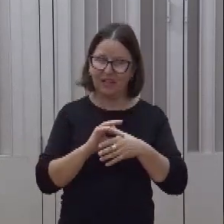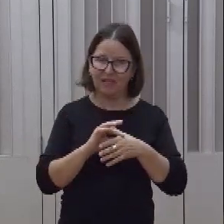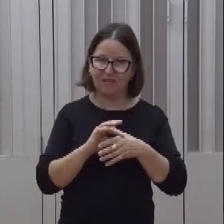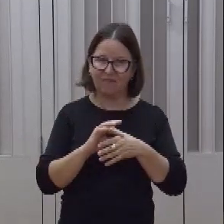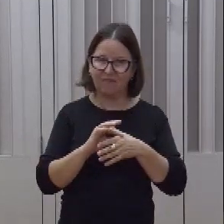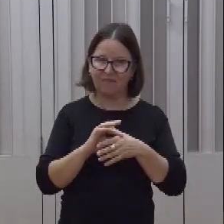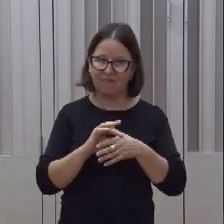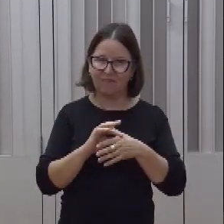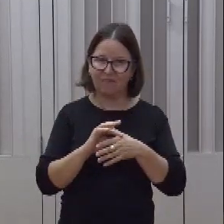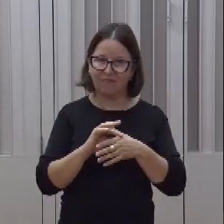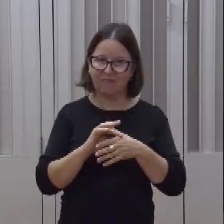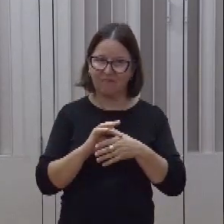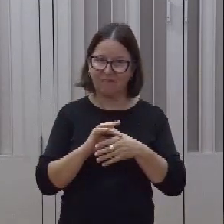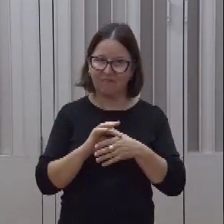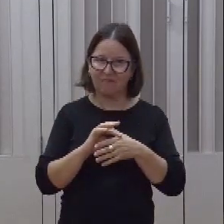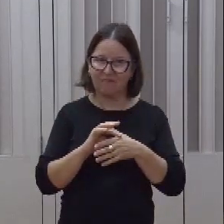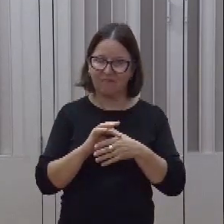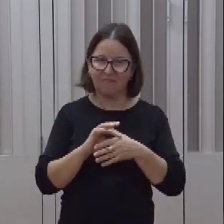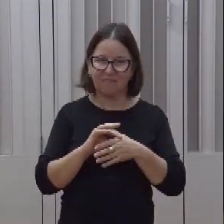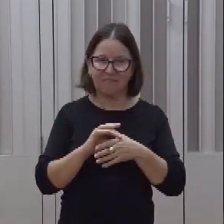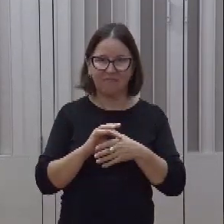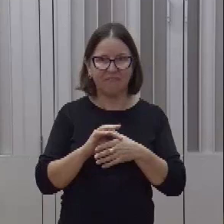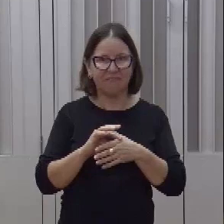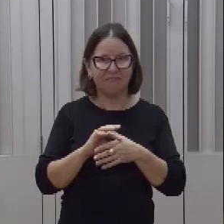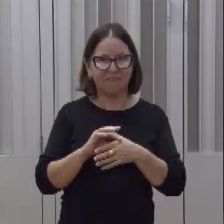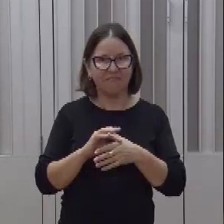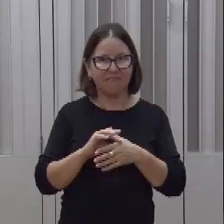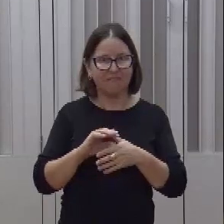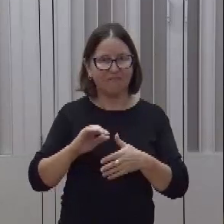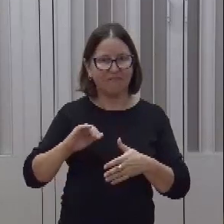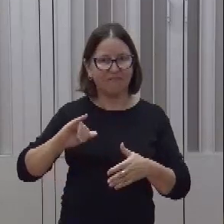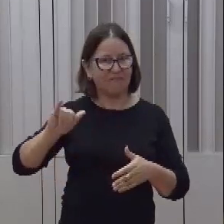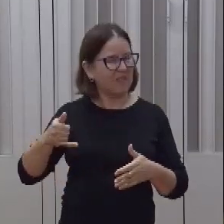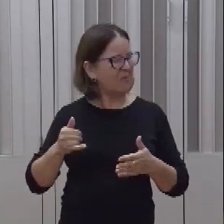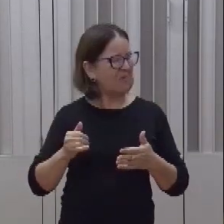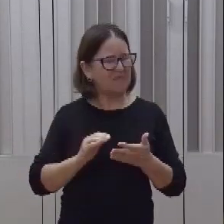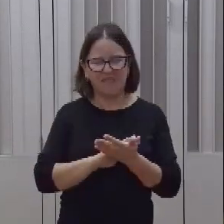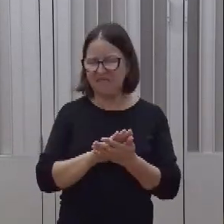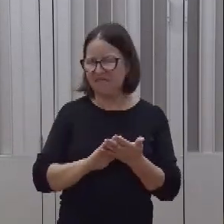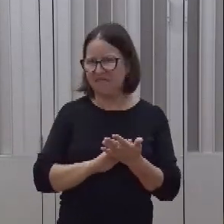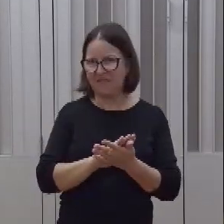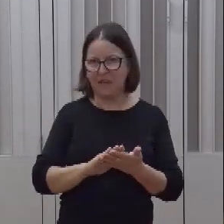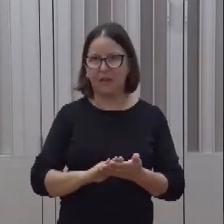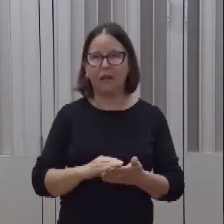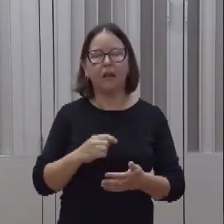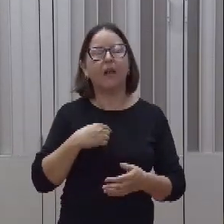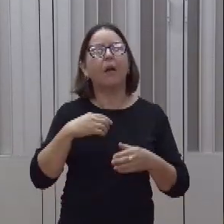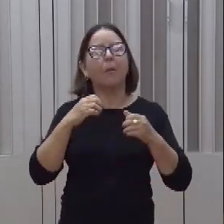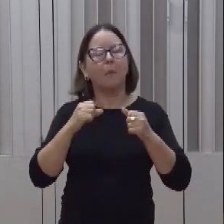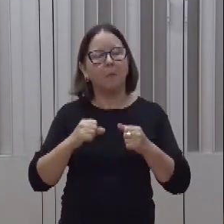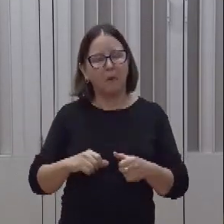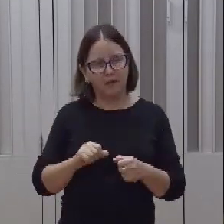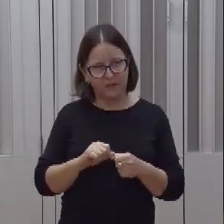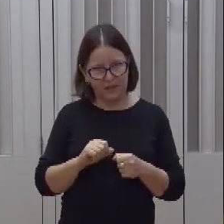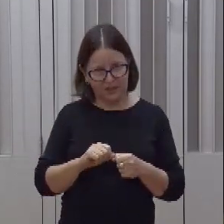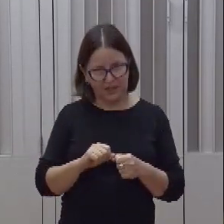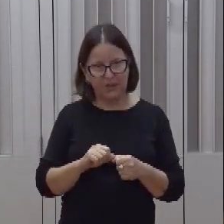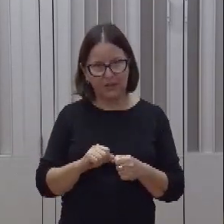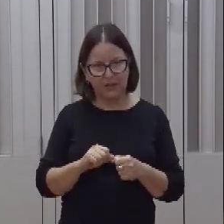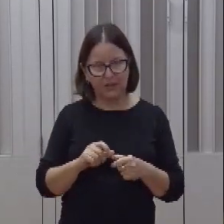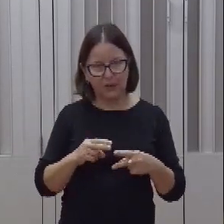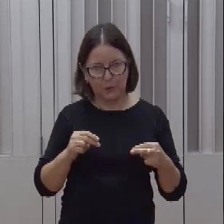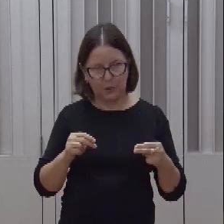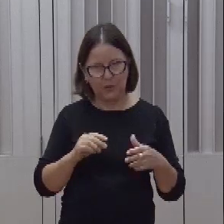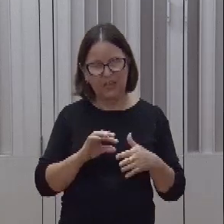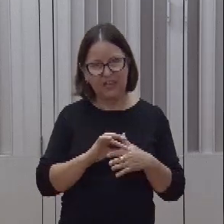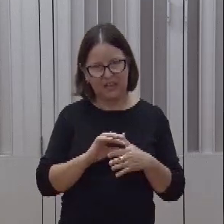nada aproveita. Você pode fazer as coisas na carne, eu posso fazer coisas na carne. Mas essas